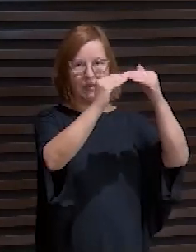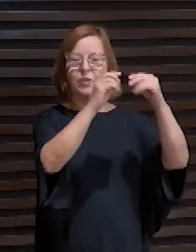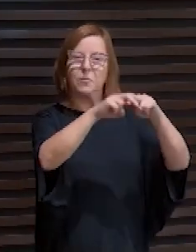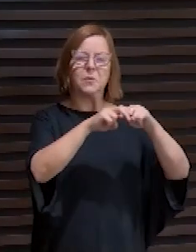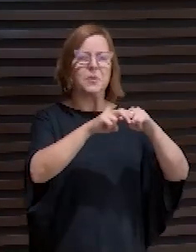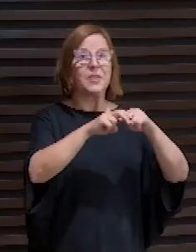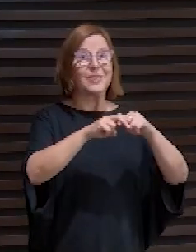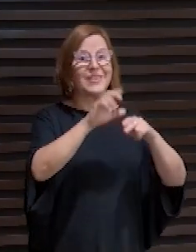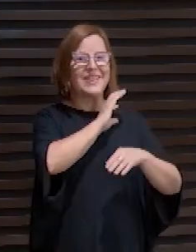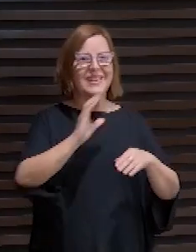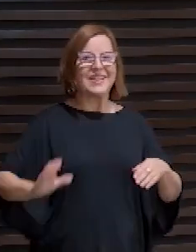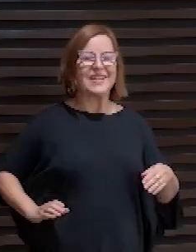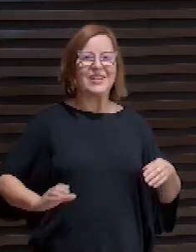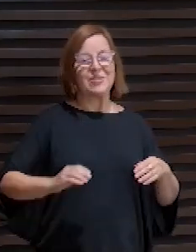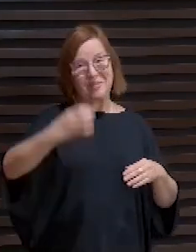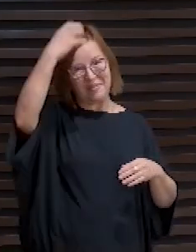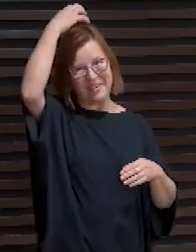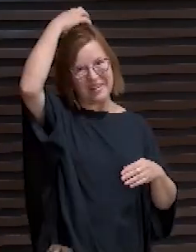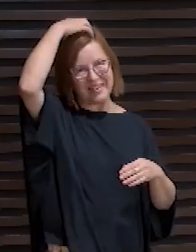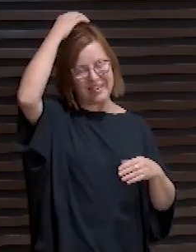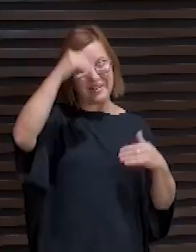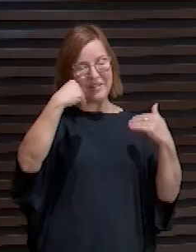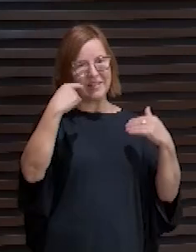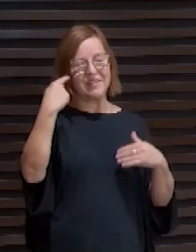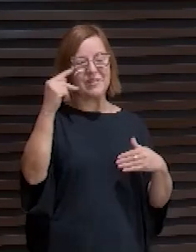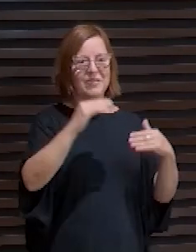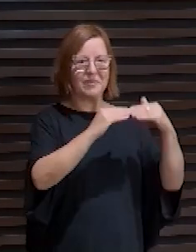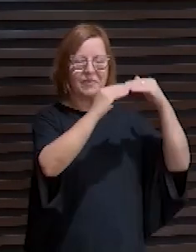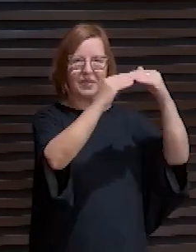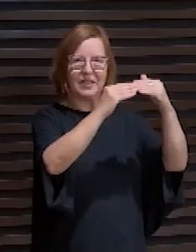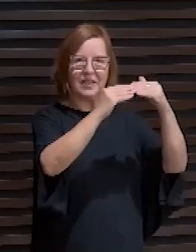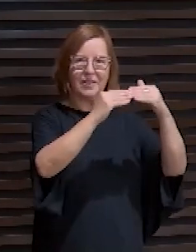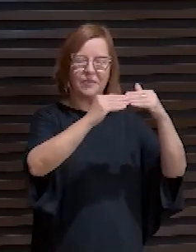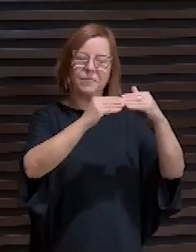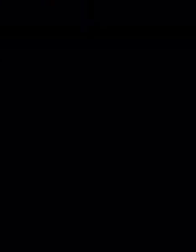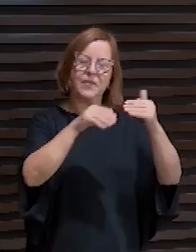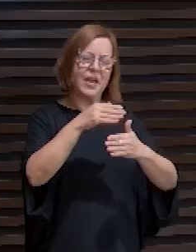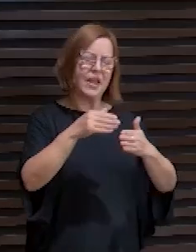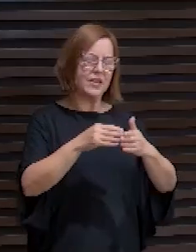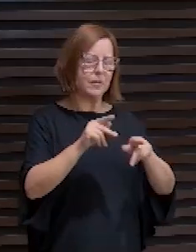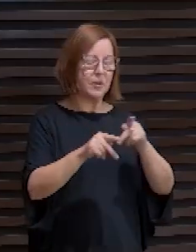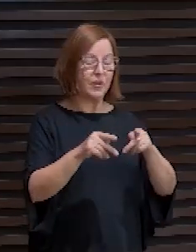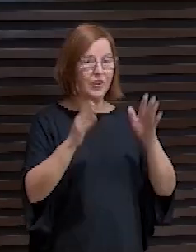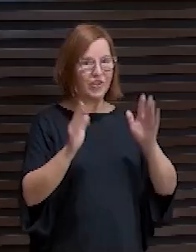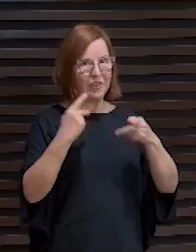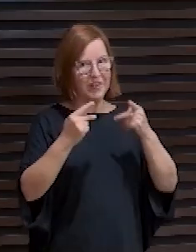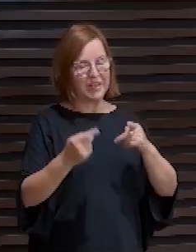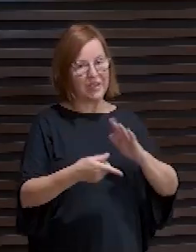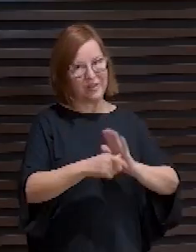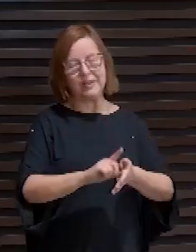ele é superior em sua majestade a todos esses citados anteriormente. O ministério de Cristo